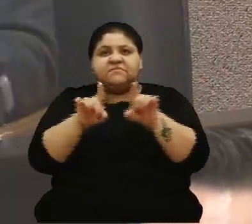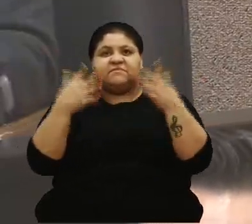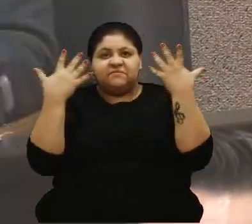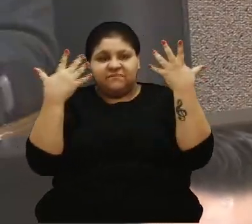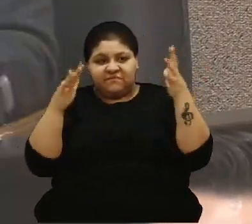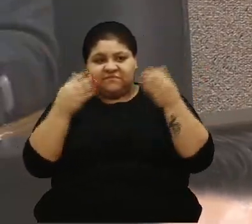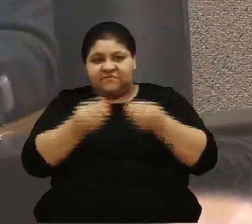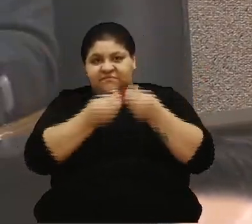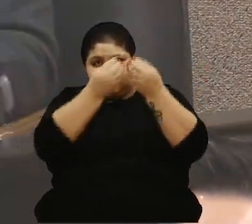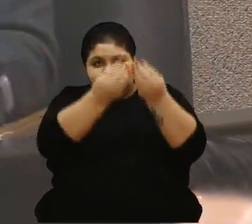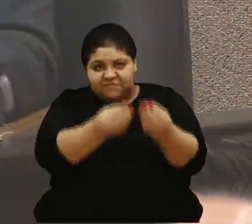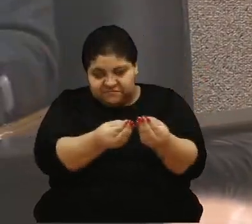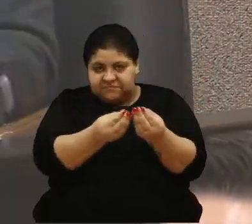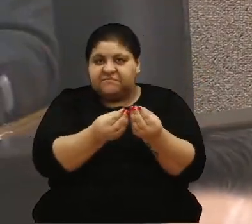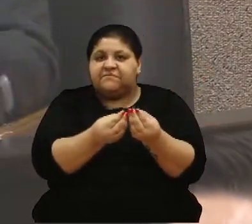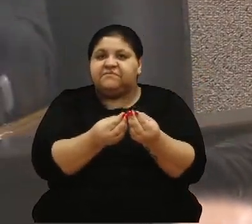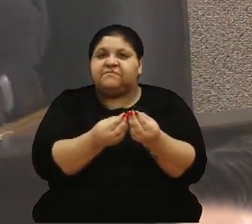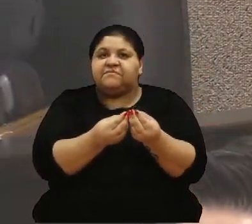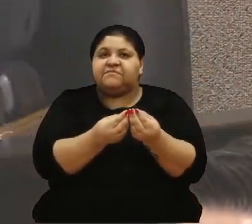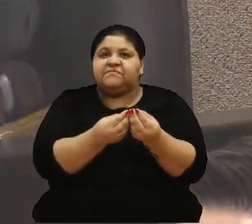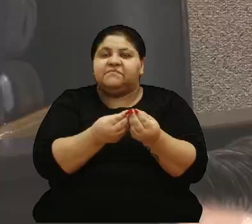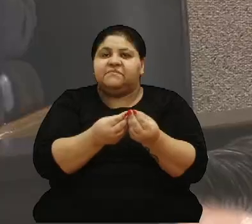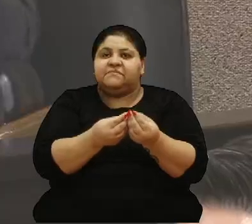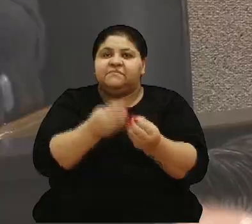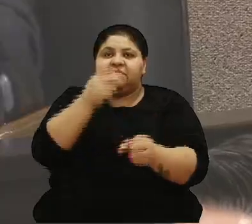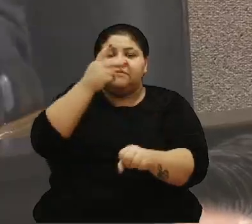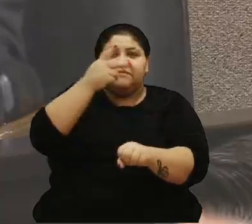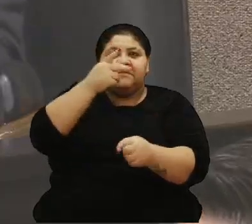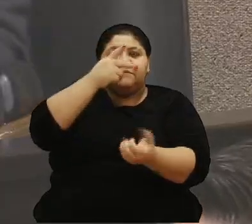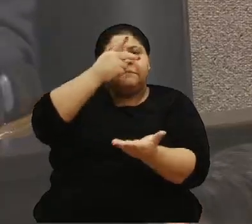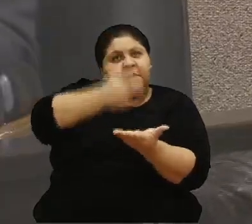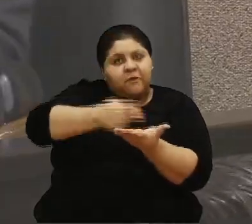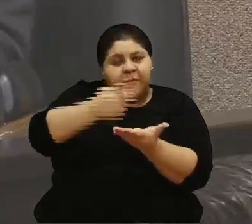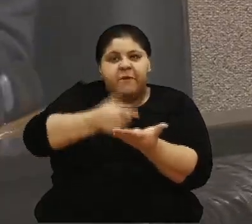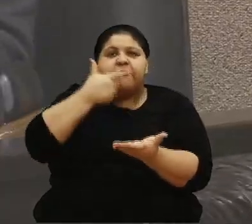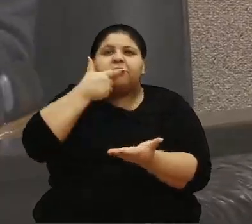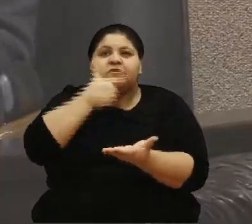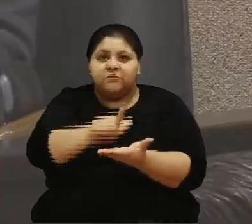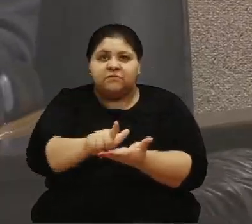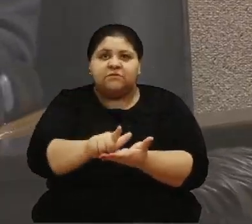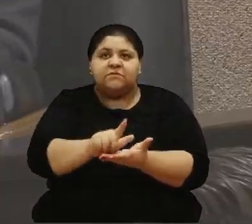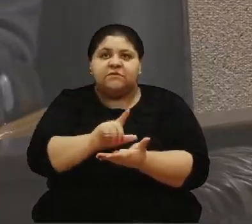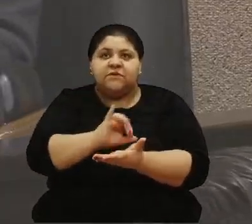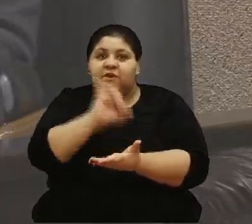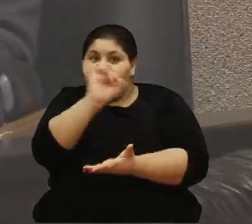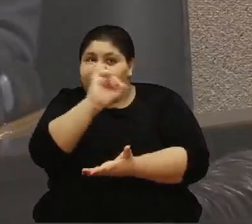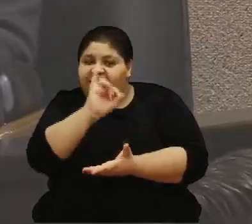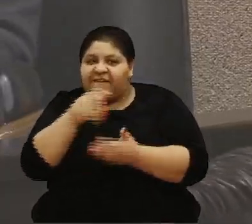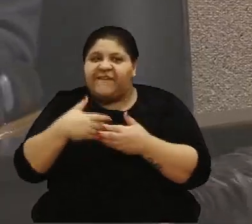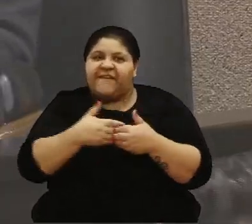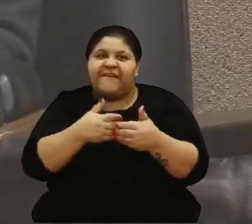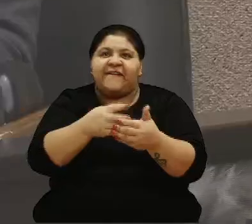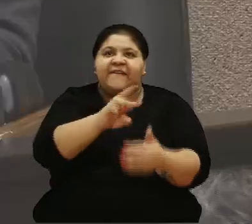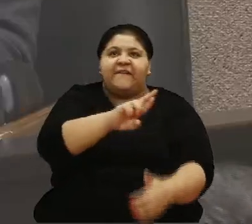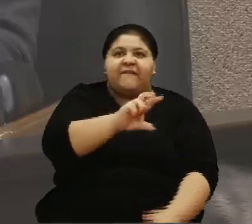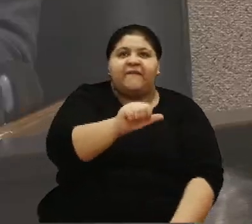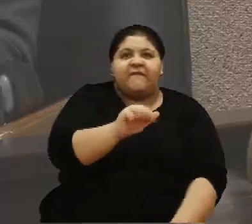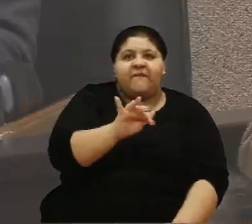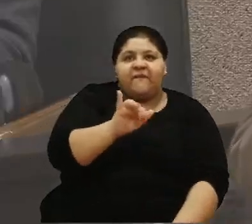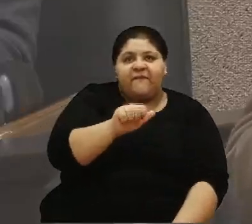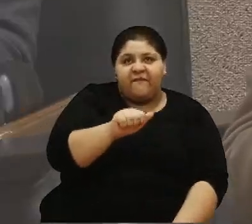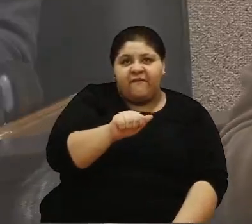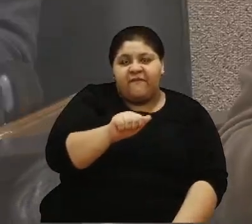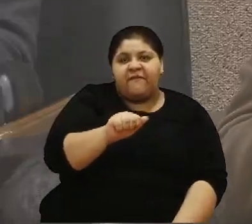congratulação para entregar para vocês pelo prêmio conquistado. Dar um oi para o pessoal que veio acompanhar o Rafinha e